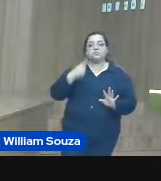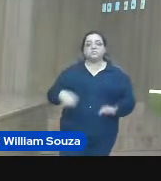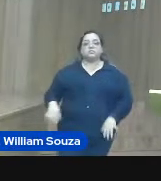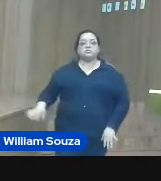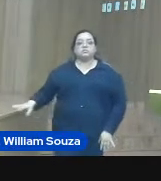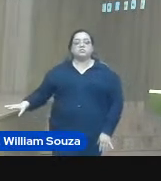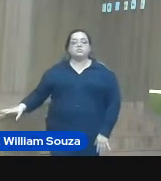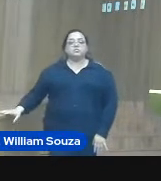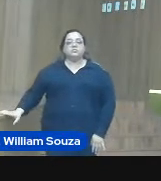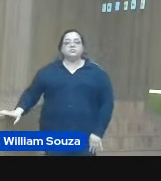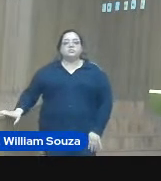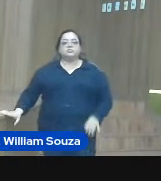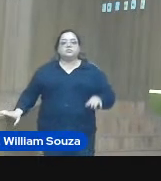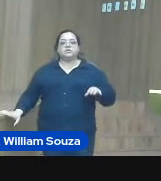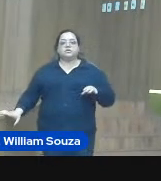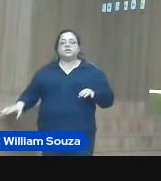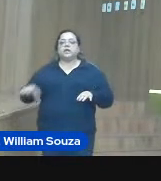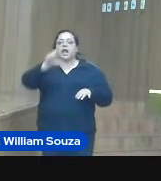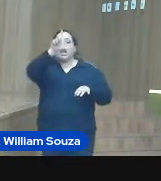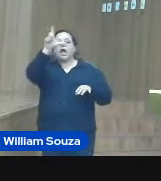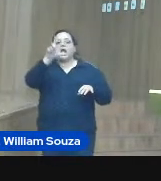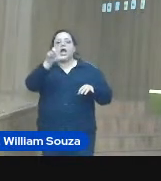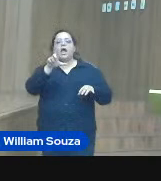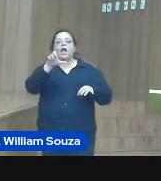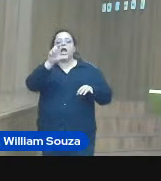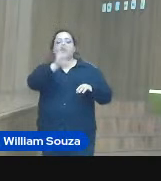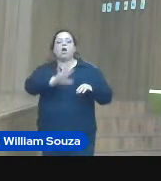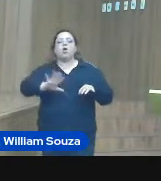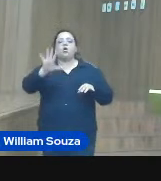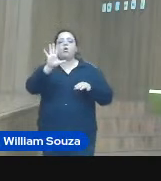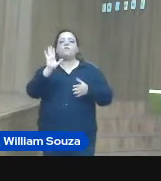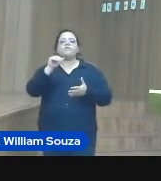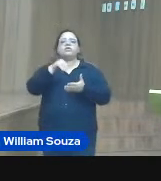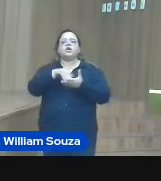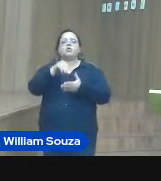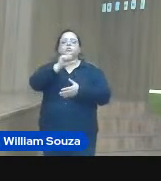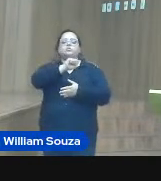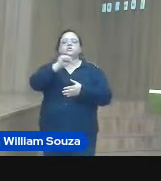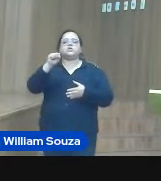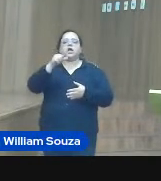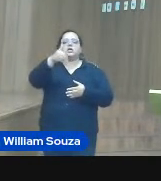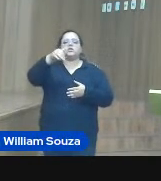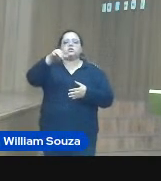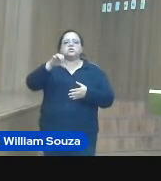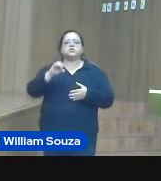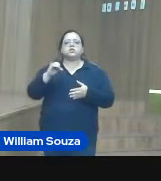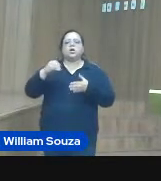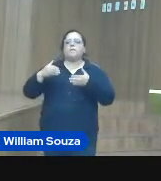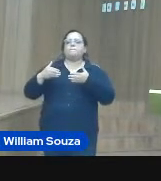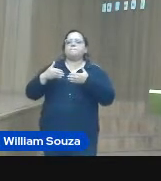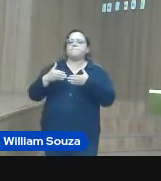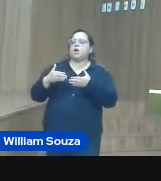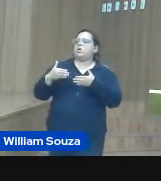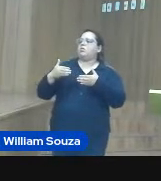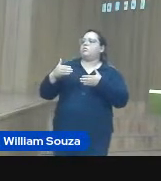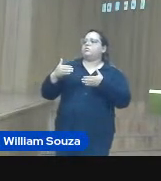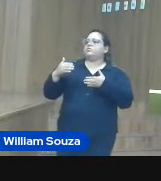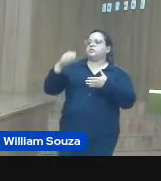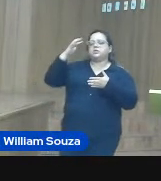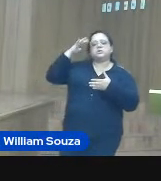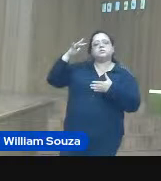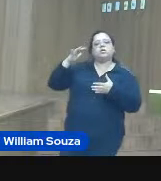no final do século XIX próspera, com sonhos, rica.